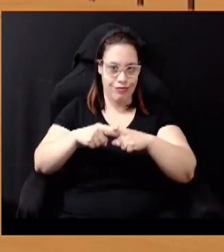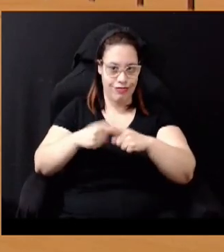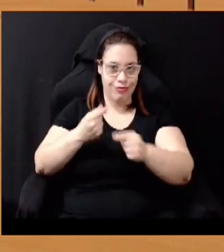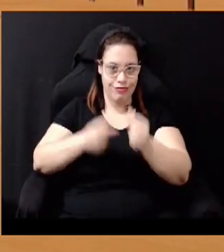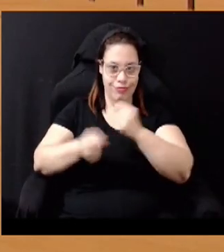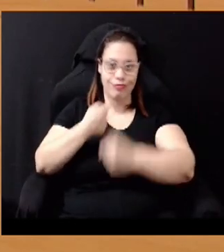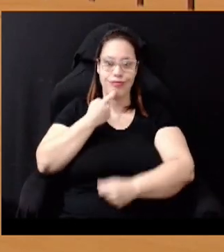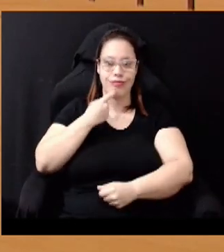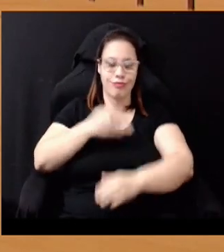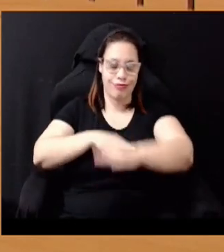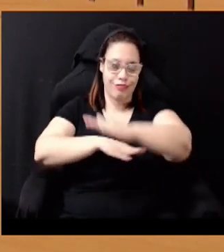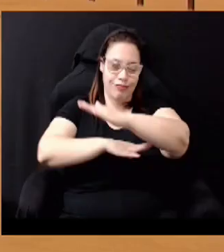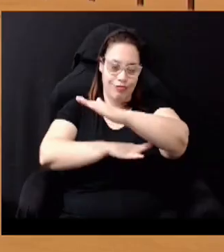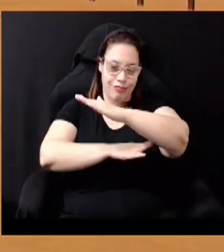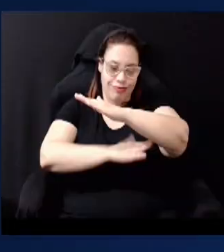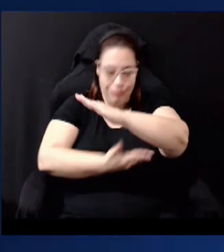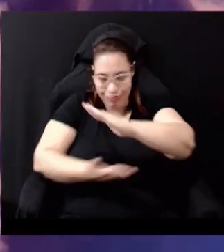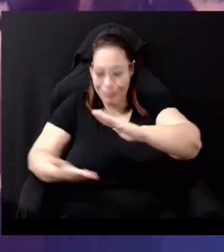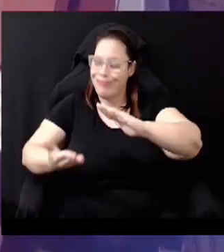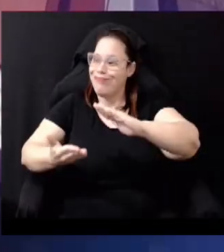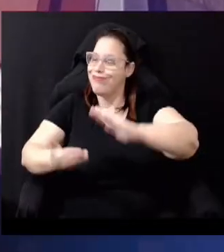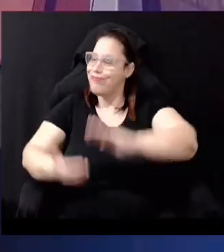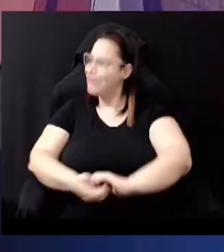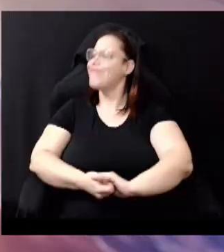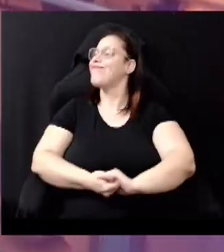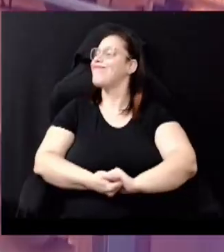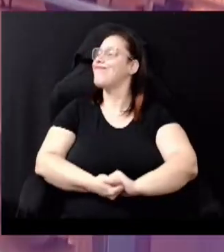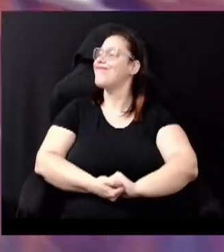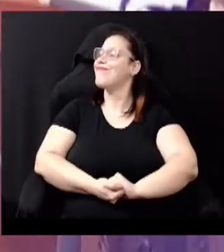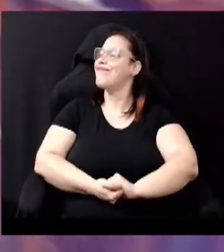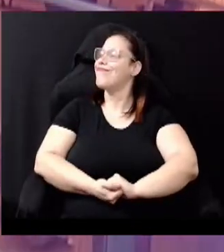Campinas passou pela Câmara.